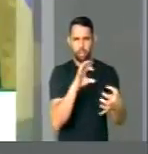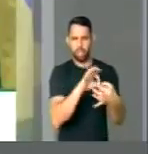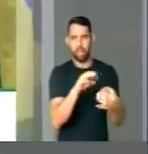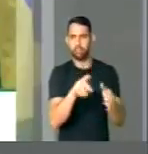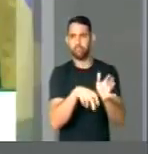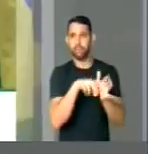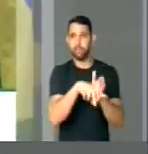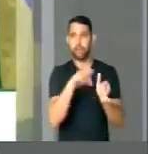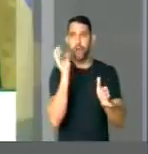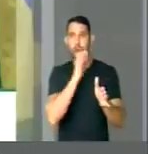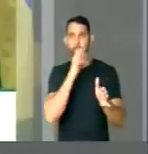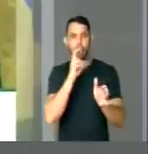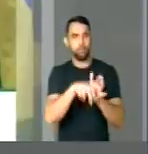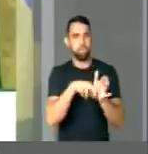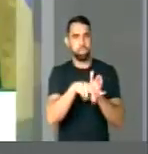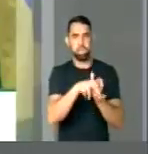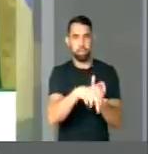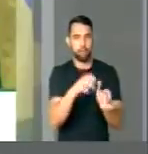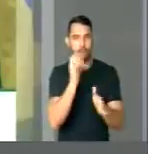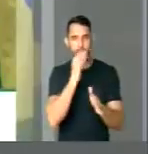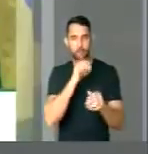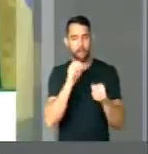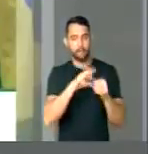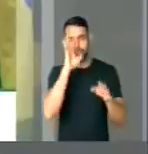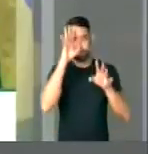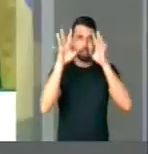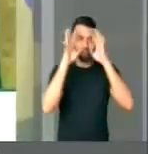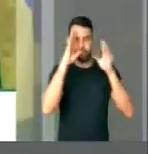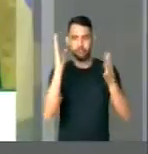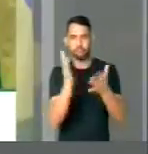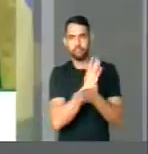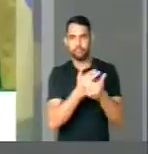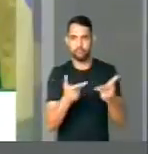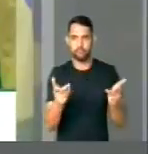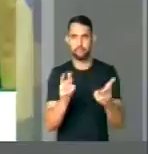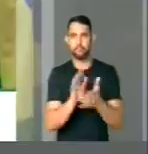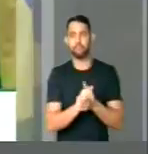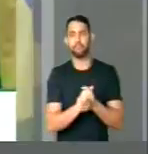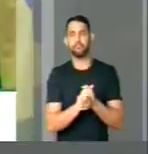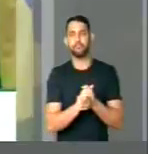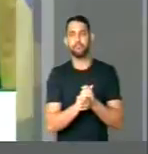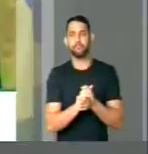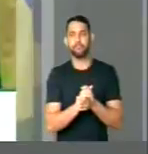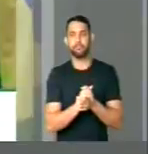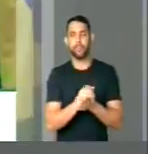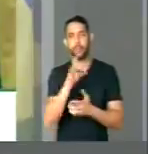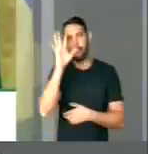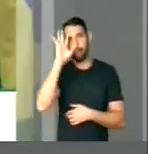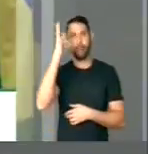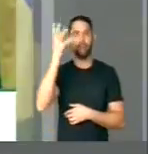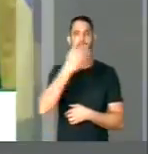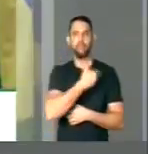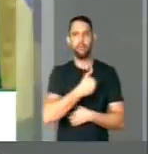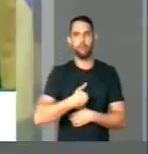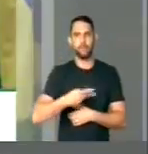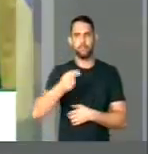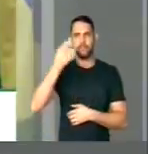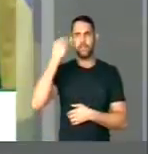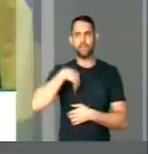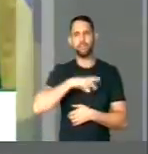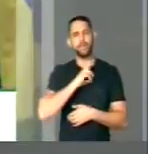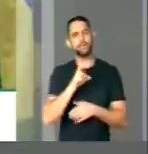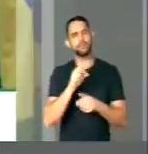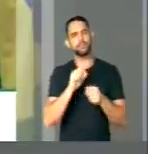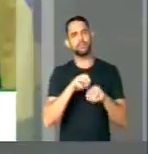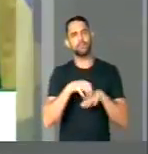velocidade Como foi essa megalomania deante megalomaníaca ideia do governo passado mas um